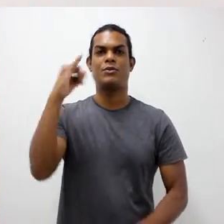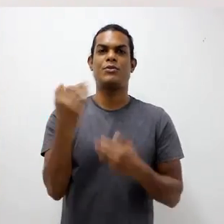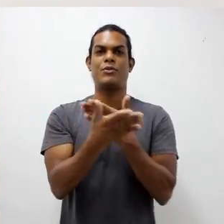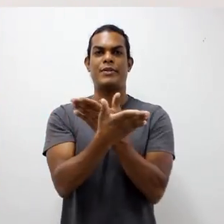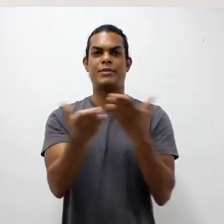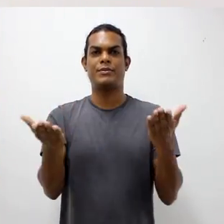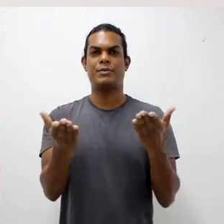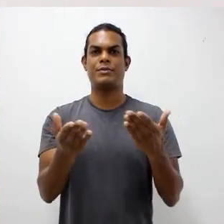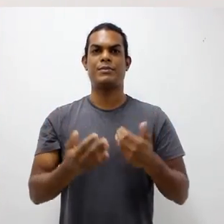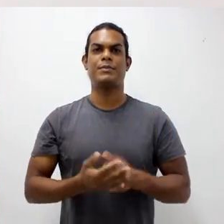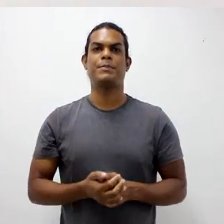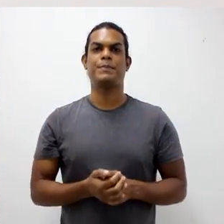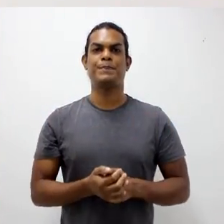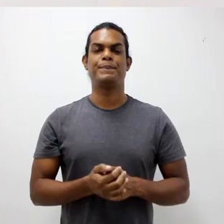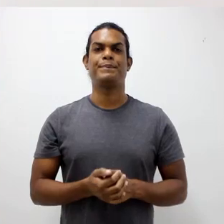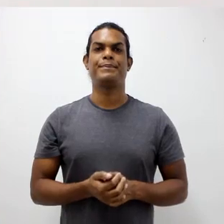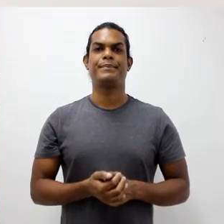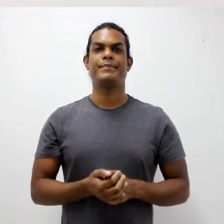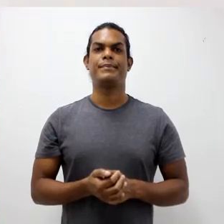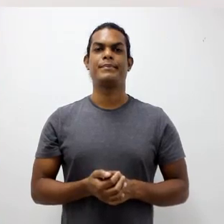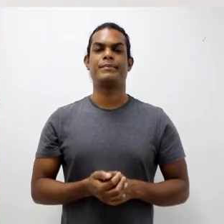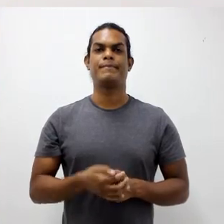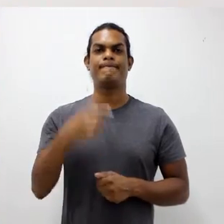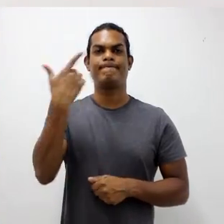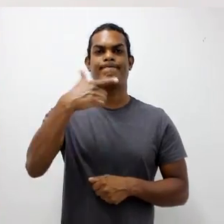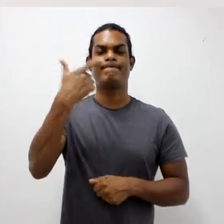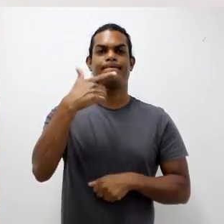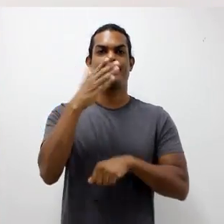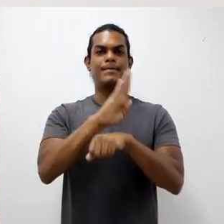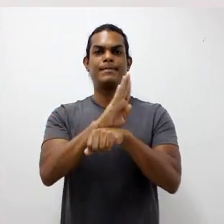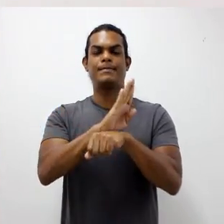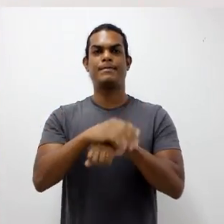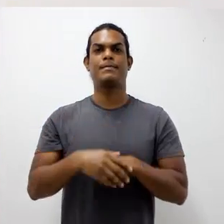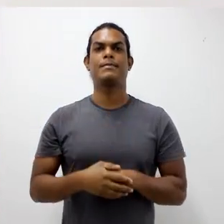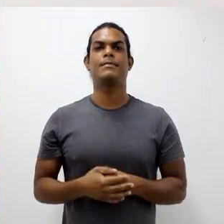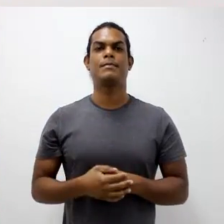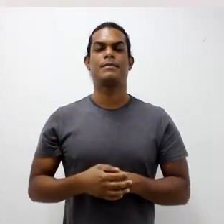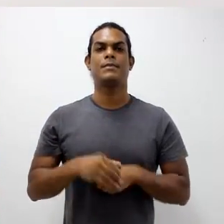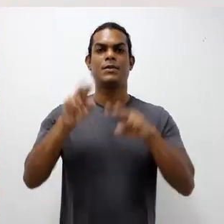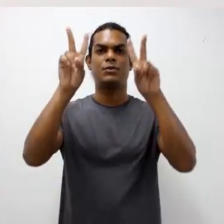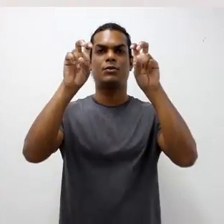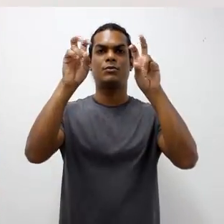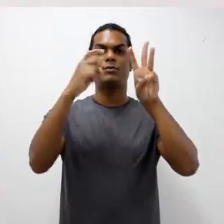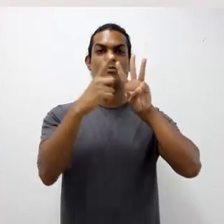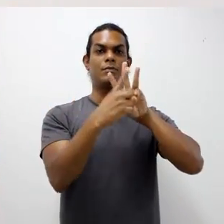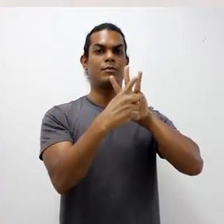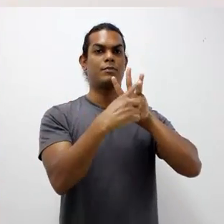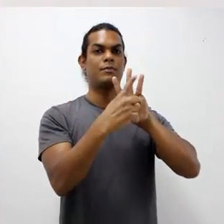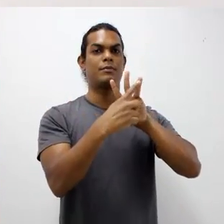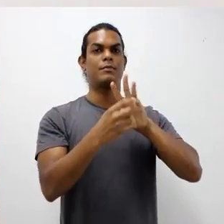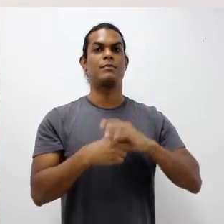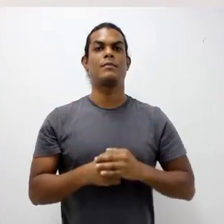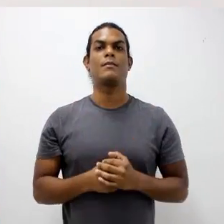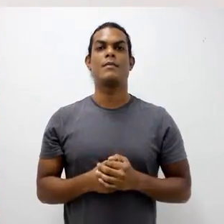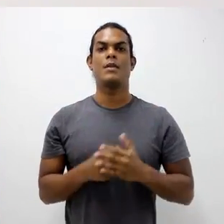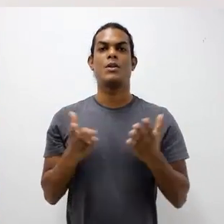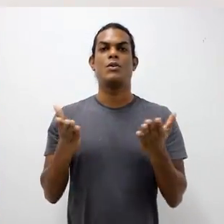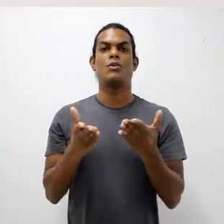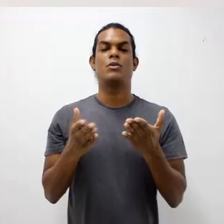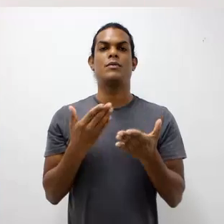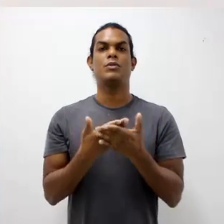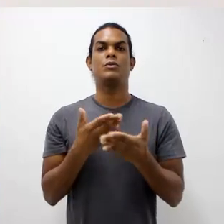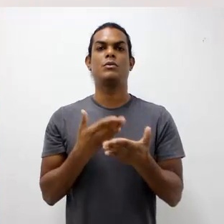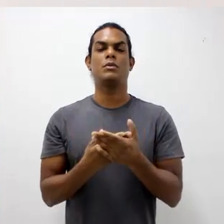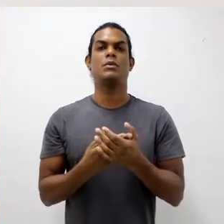Olá, cursista! Estamos no segundo vídeo aula dessa competência 3 e hoje a gente vai falar um